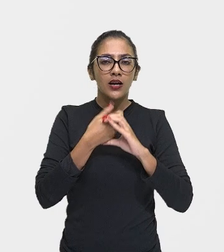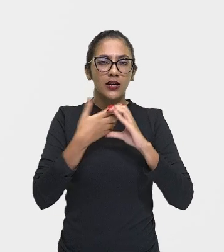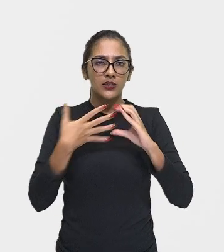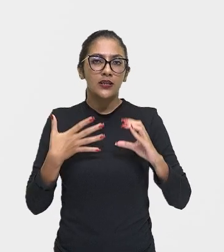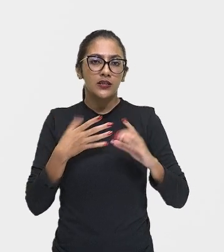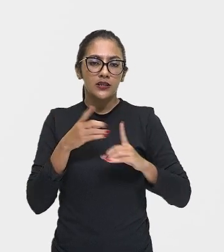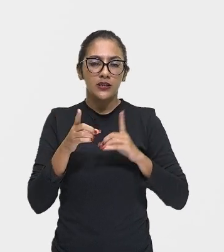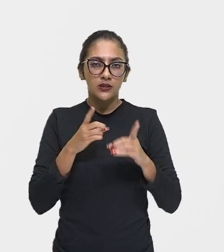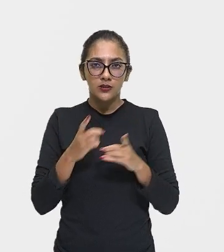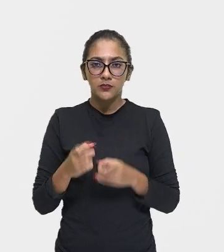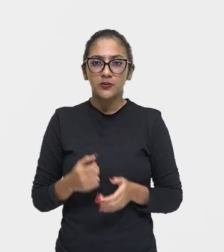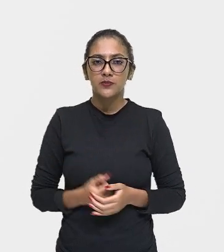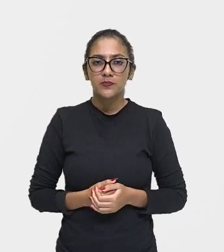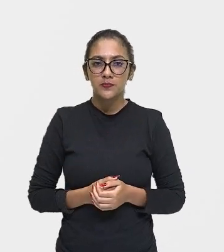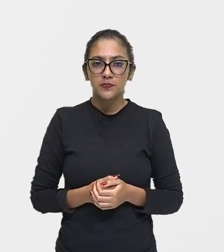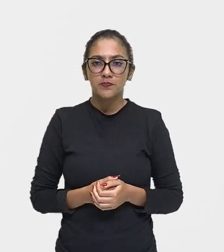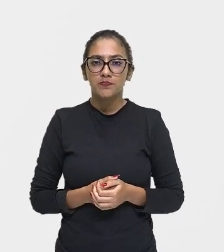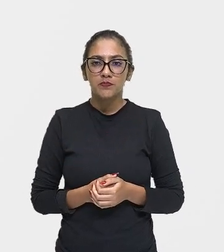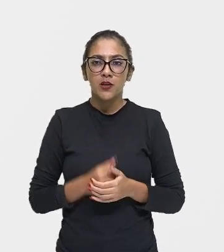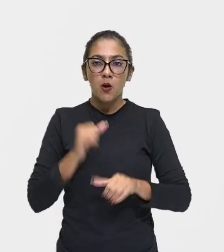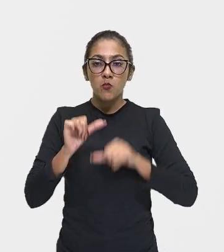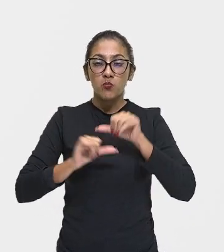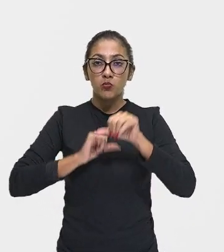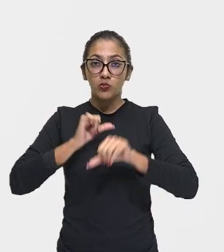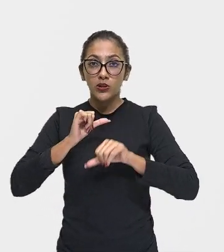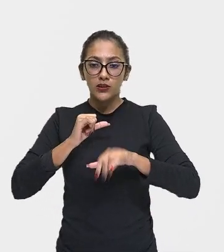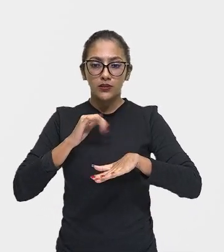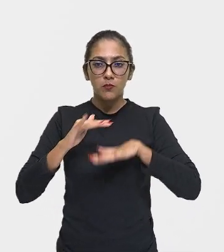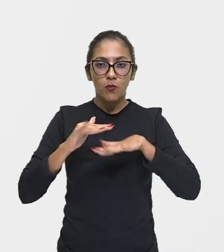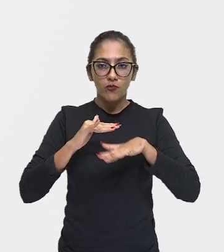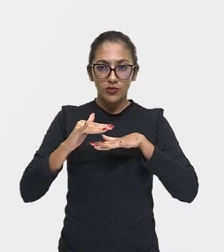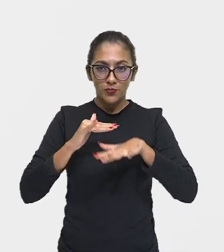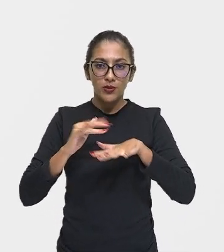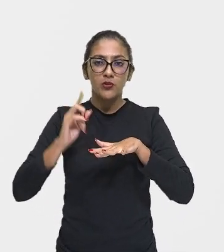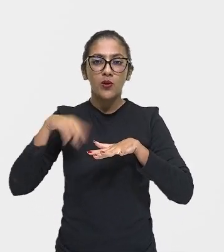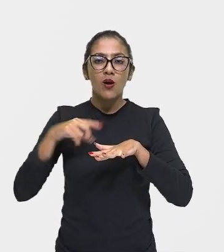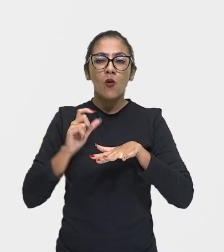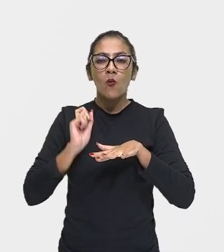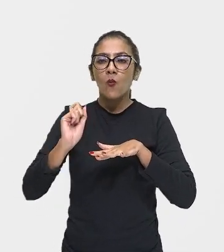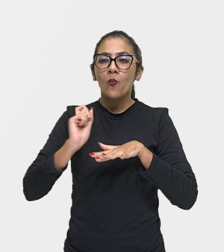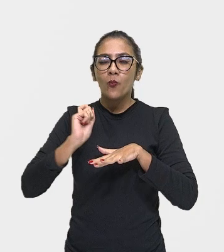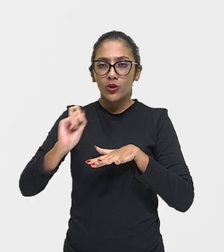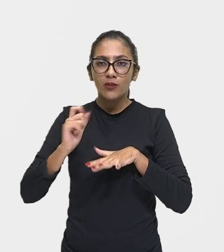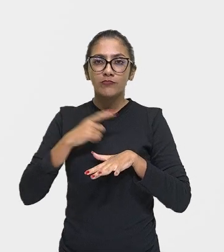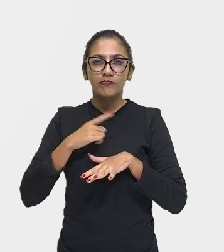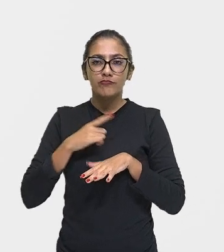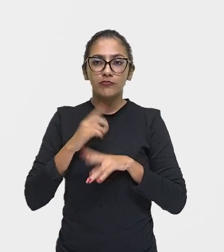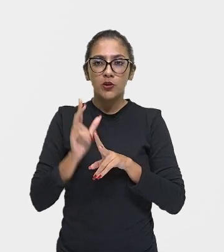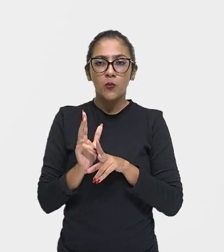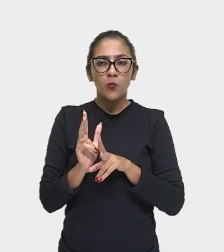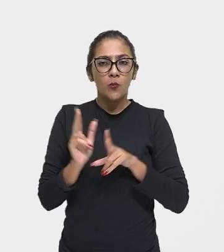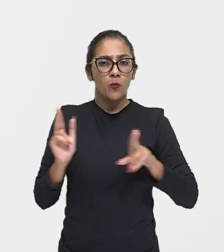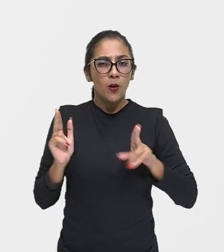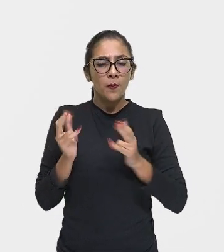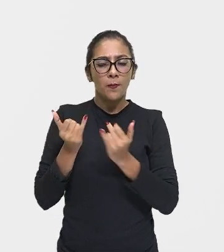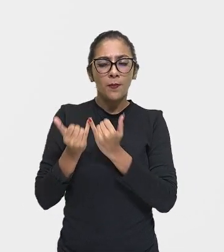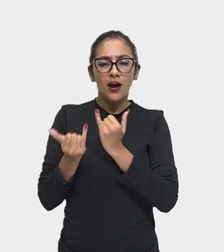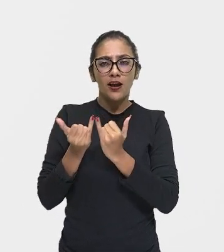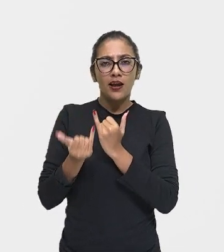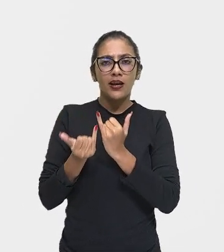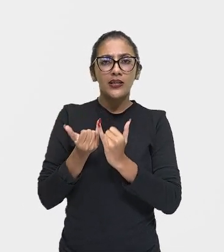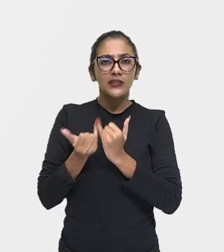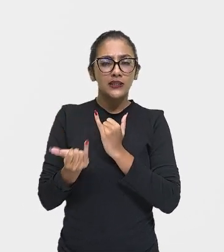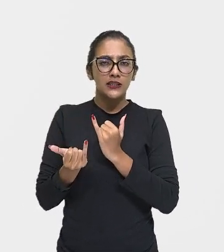da dinâmica? A mudança de movimento é proporcional à força